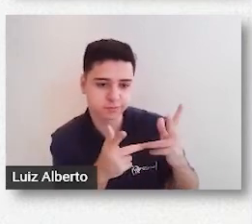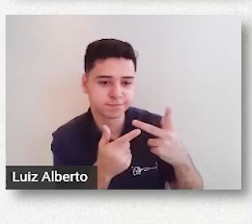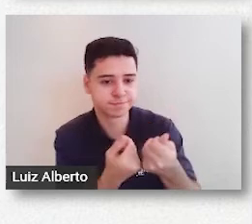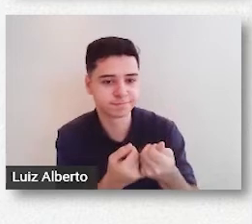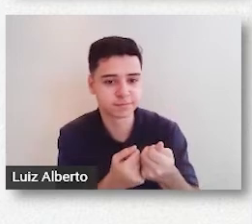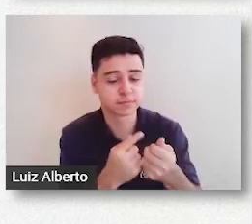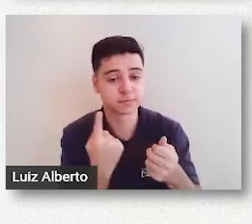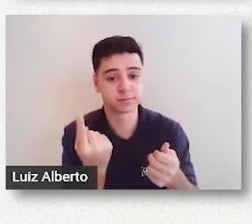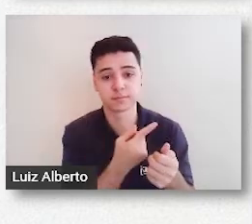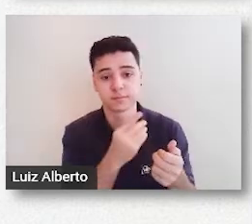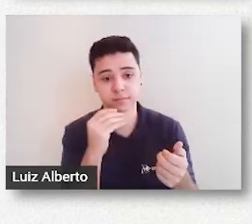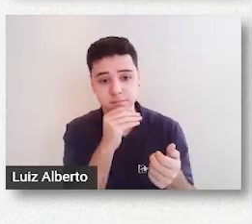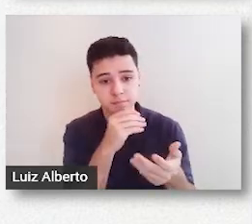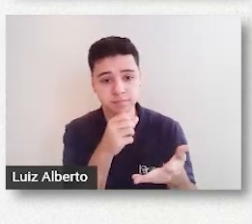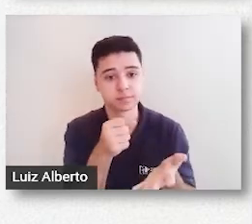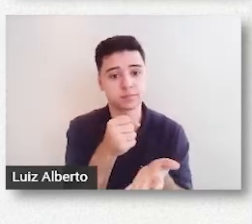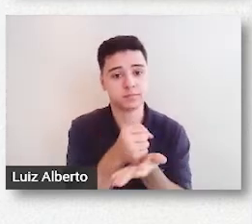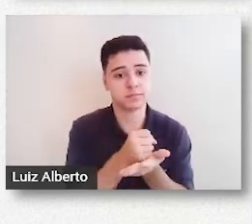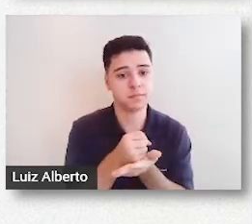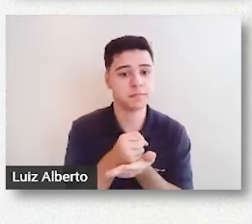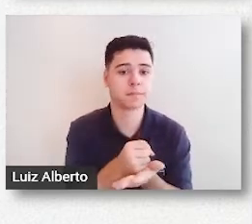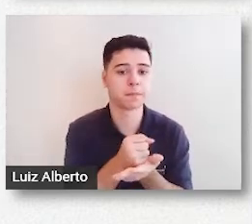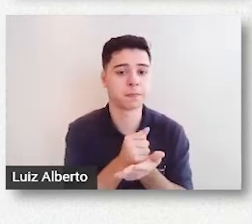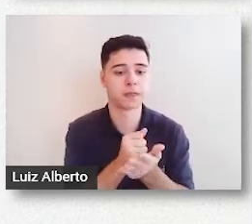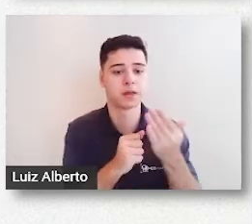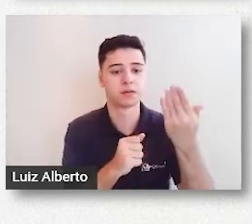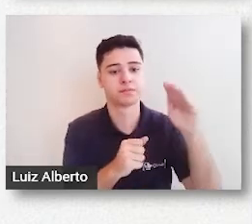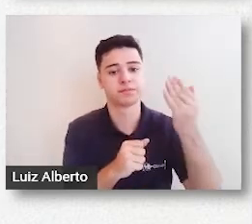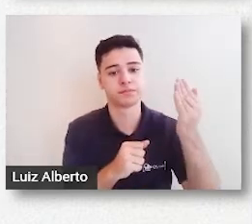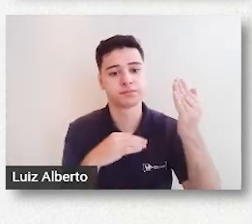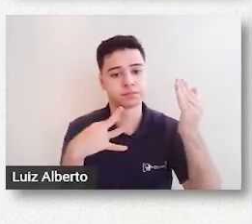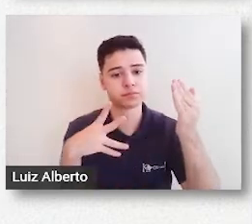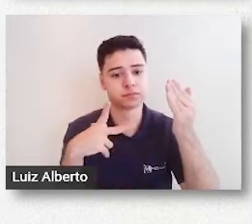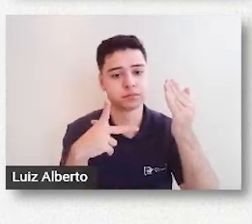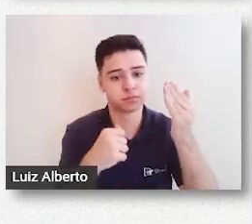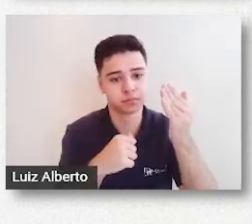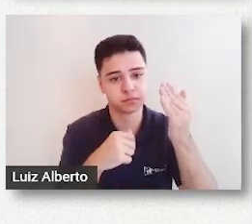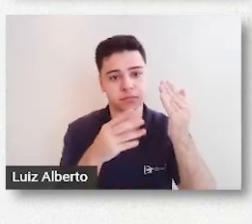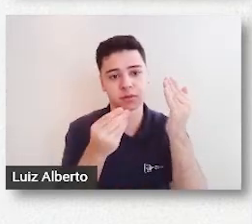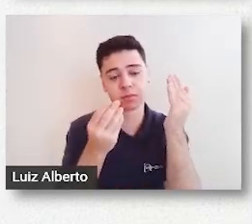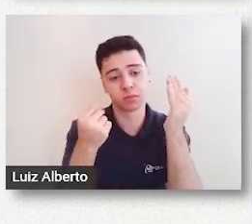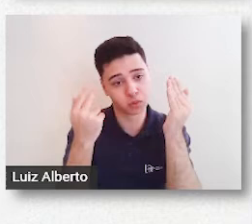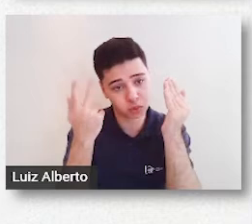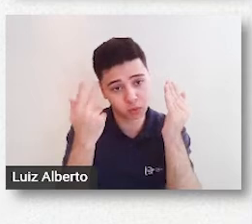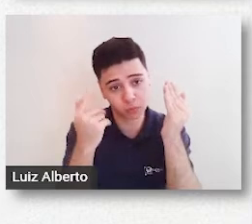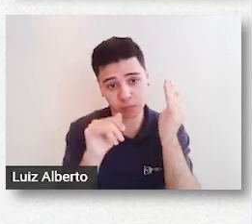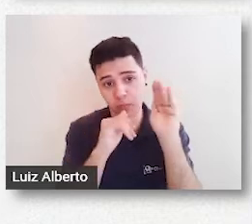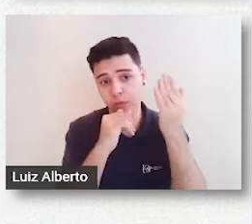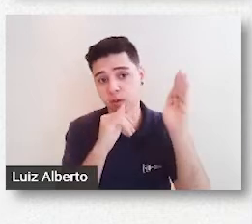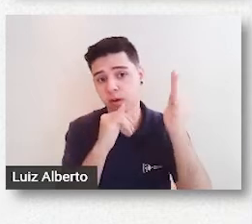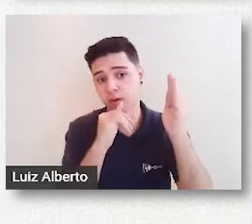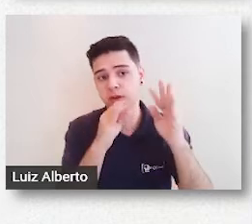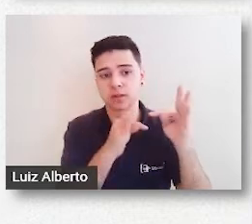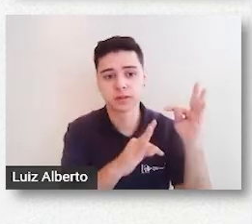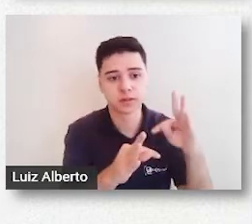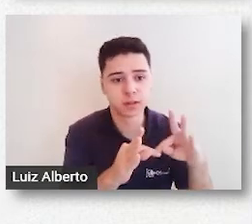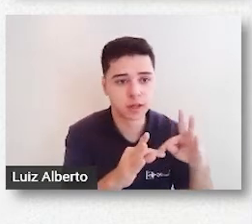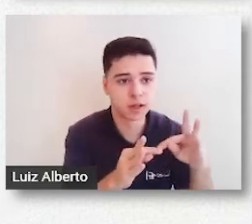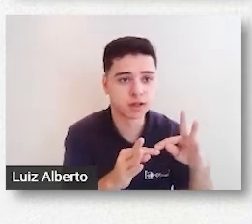essa base é uma madeira marmorizada, né, que era muito comum essa técnica